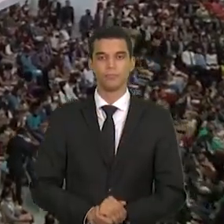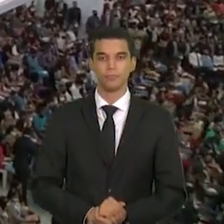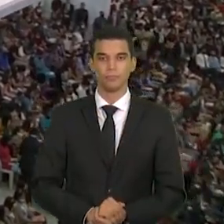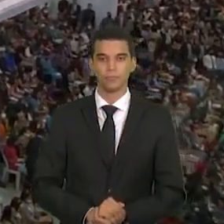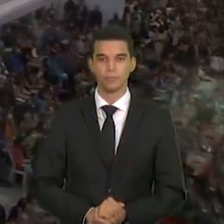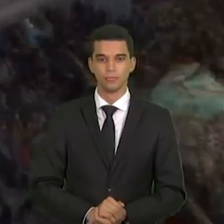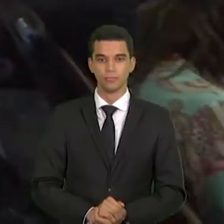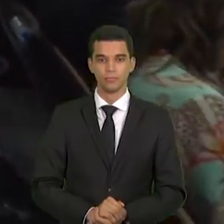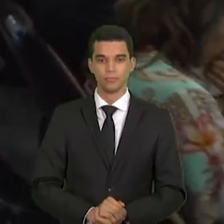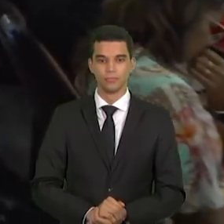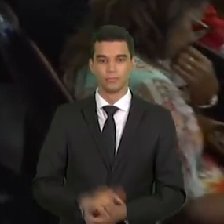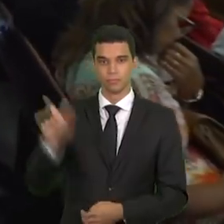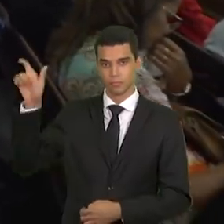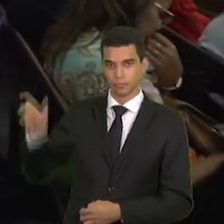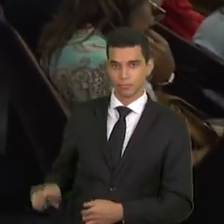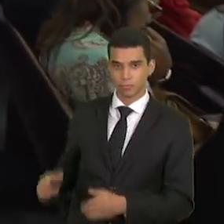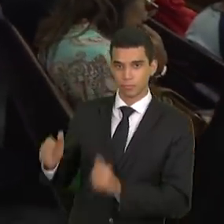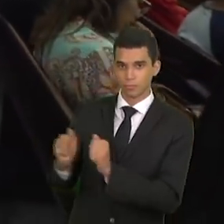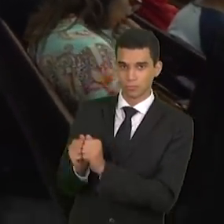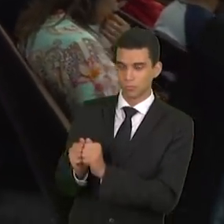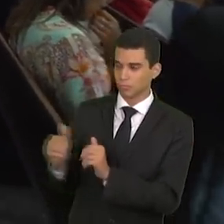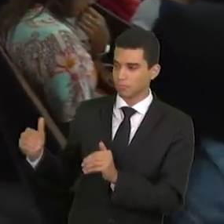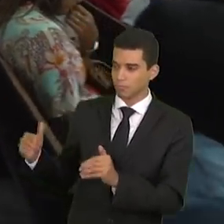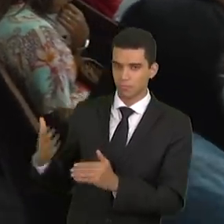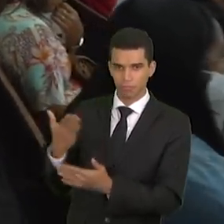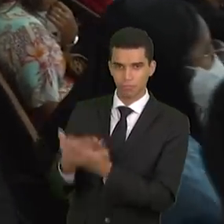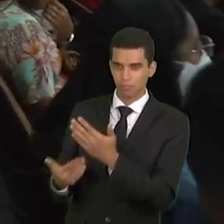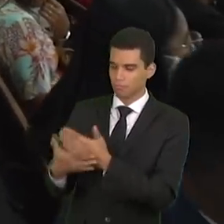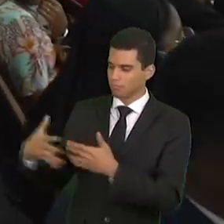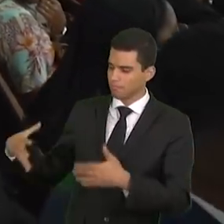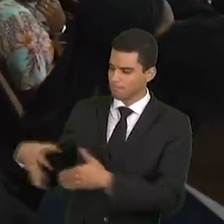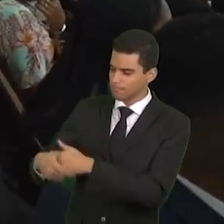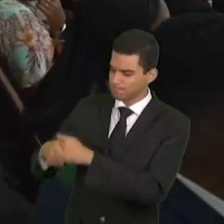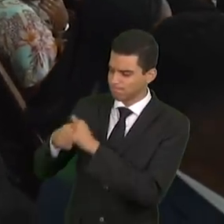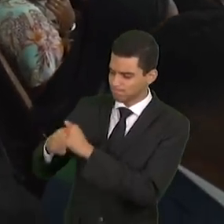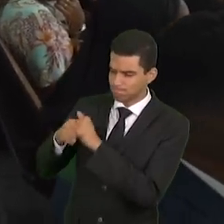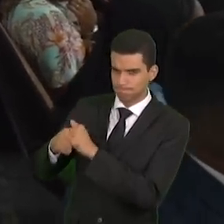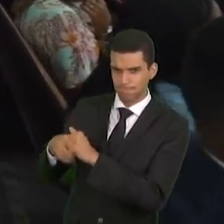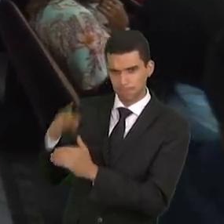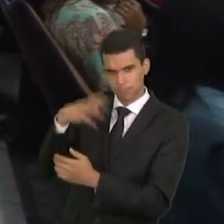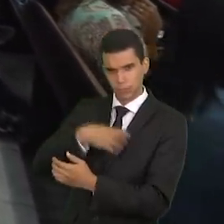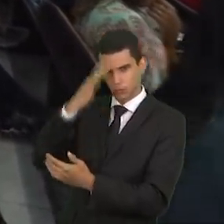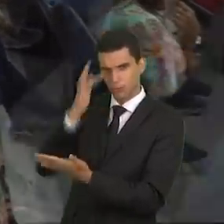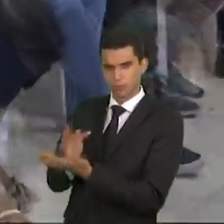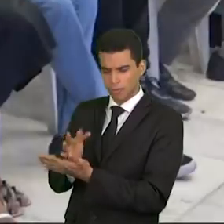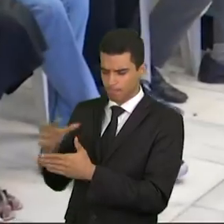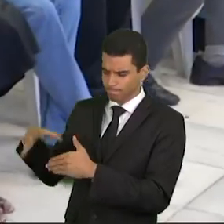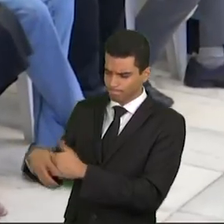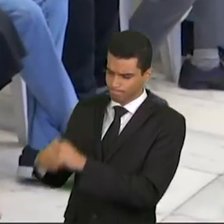Pega na mão de quem está do teu lado aí, por favor. Pega com fé, pega com força, pega.